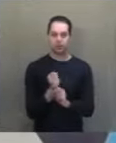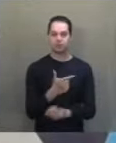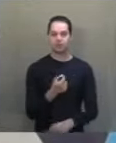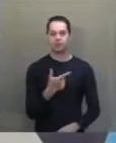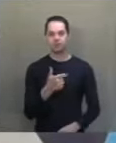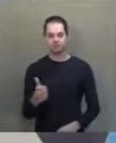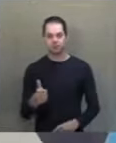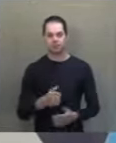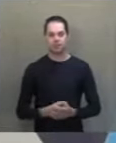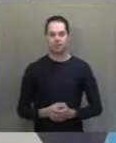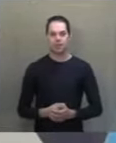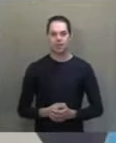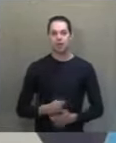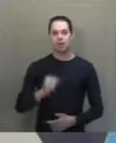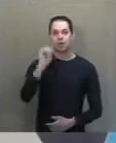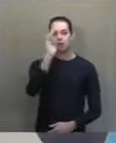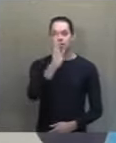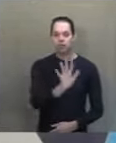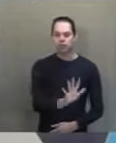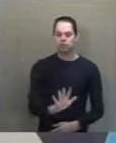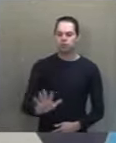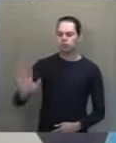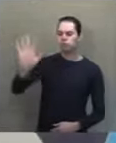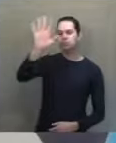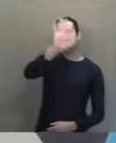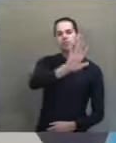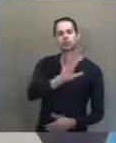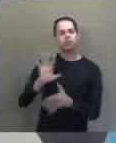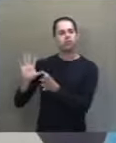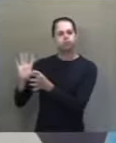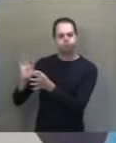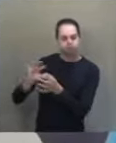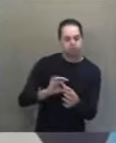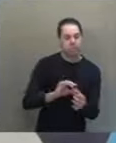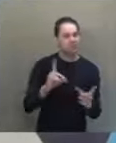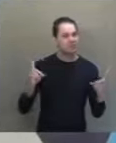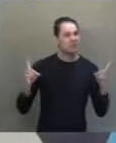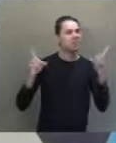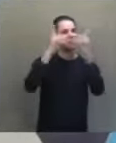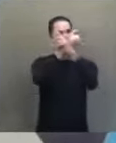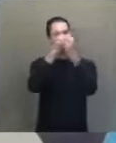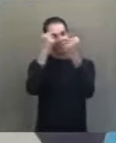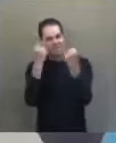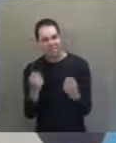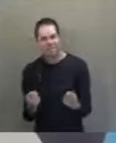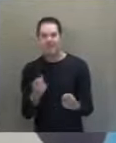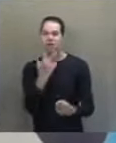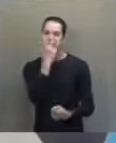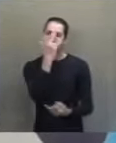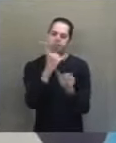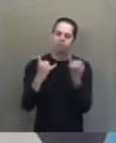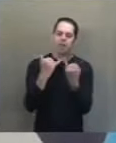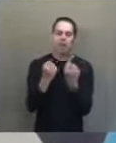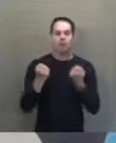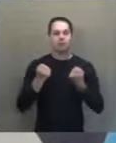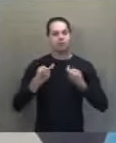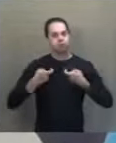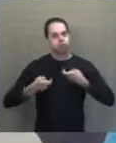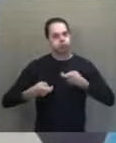O Brasil enfrenta um cenário pesado, eu diria, quase de guerra. Mais